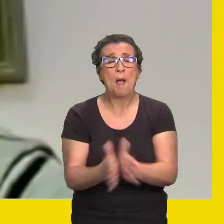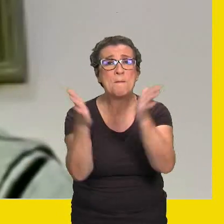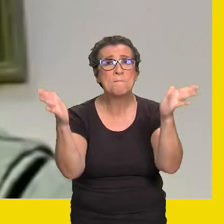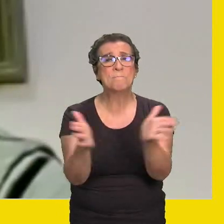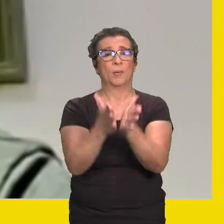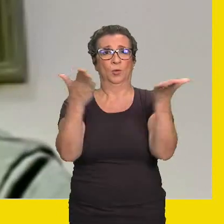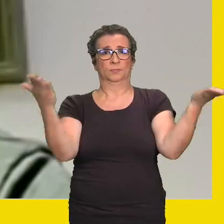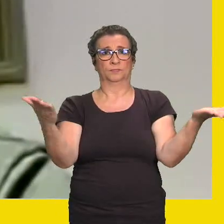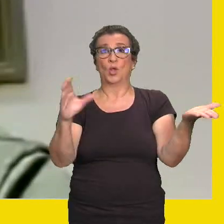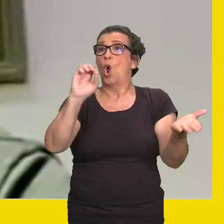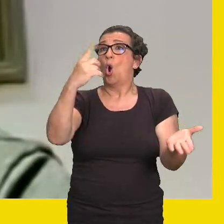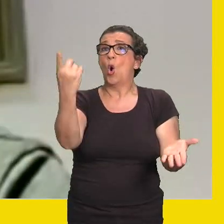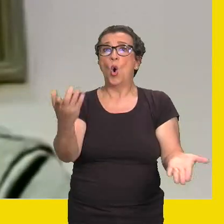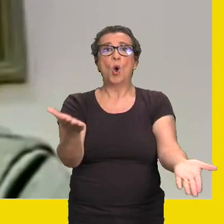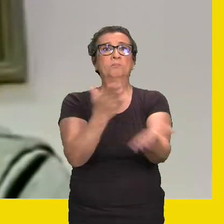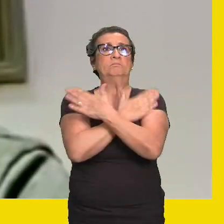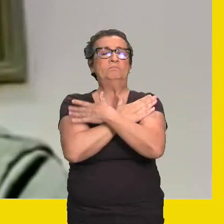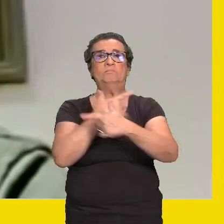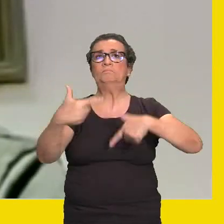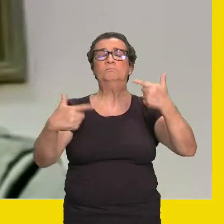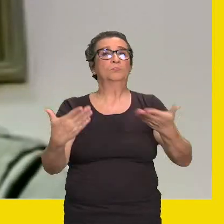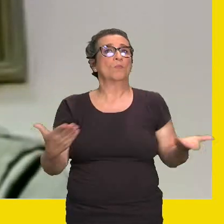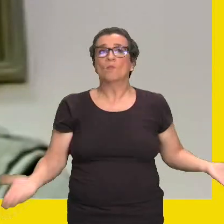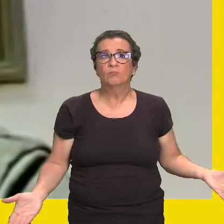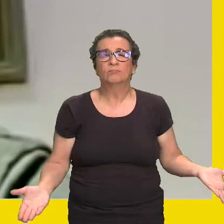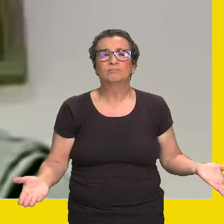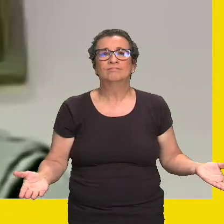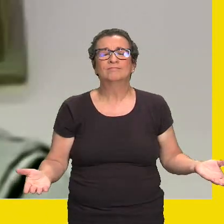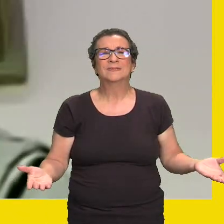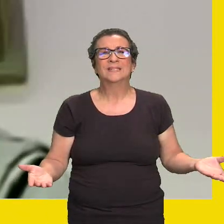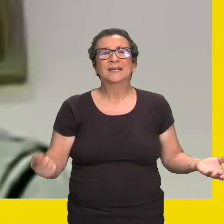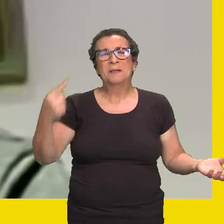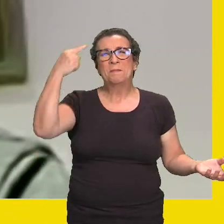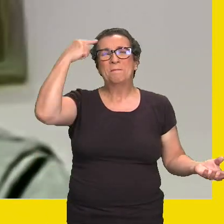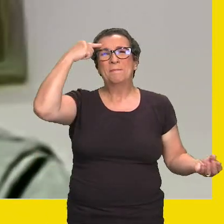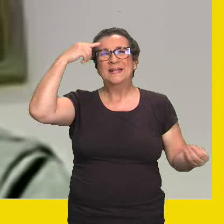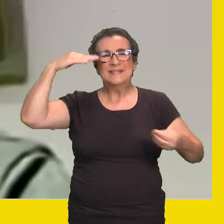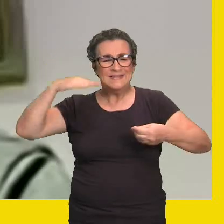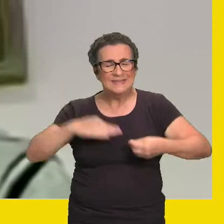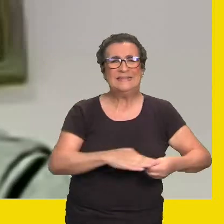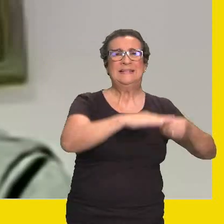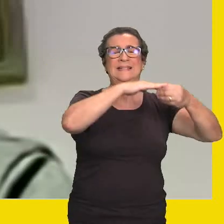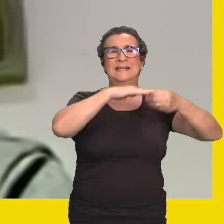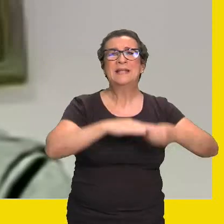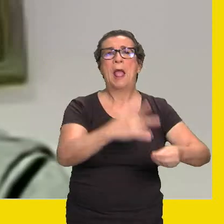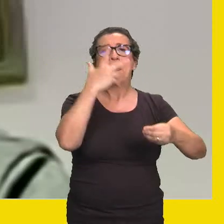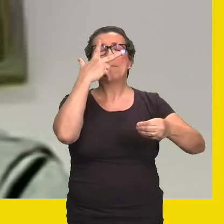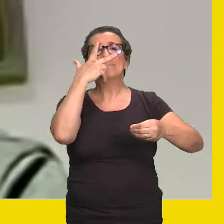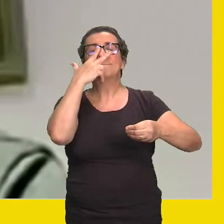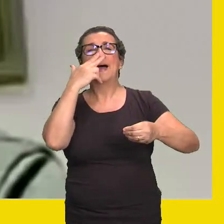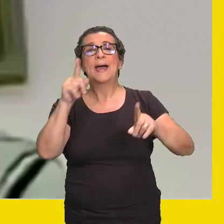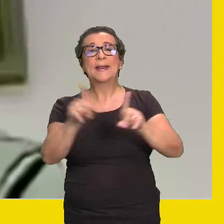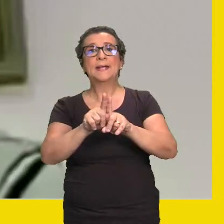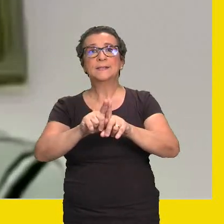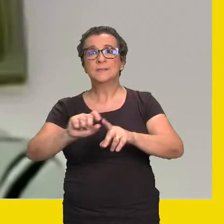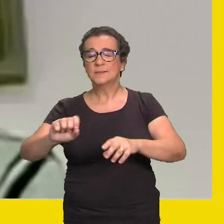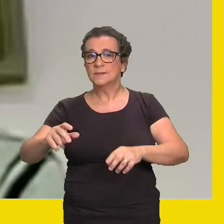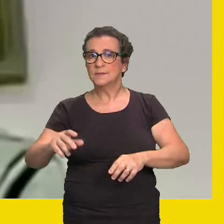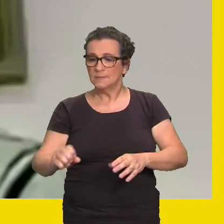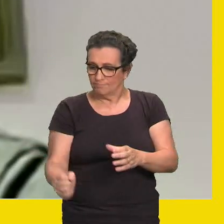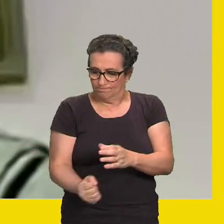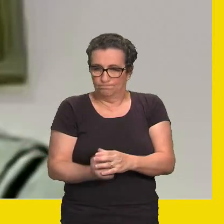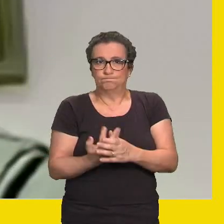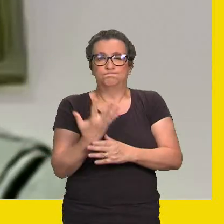ou sem trabalho, em lugar de se diluir, está se demarcando cada vez mais com mais força,